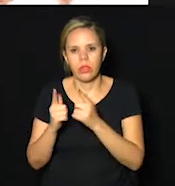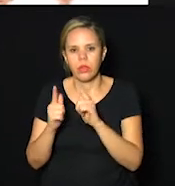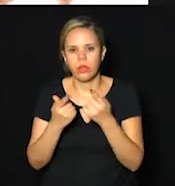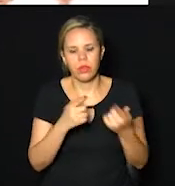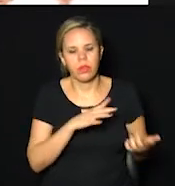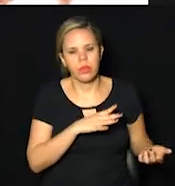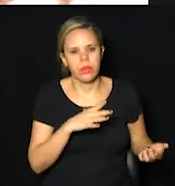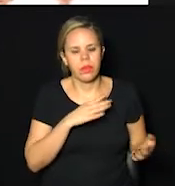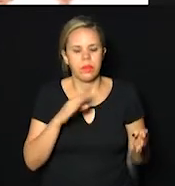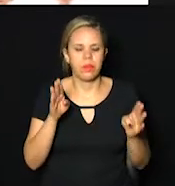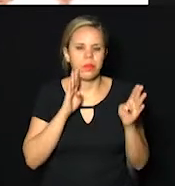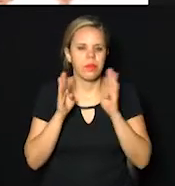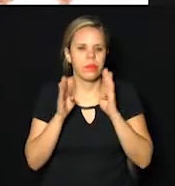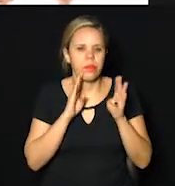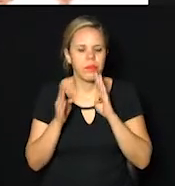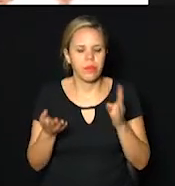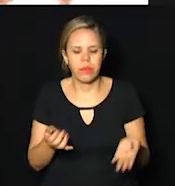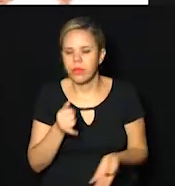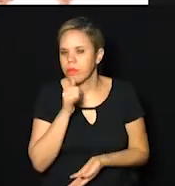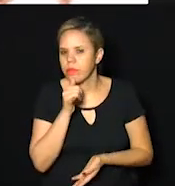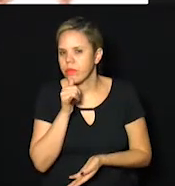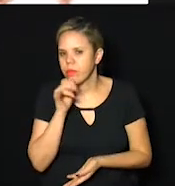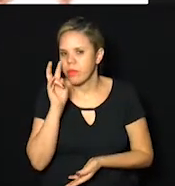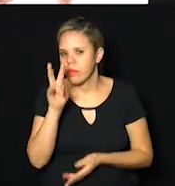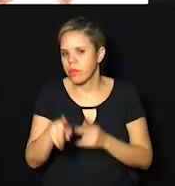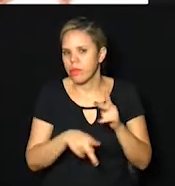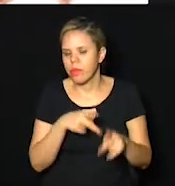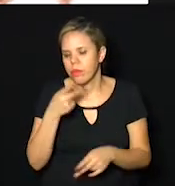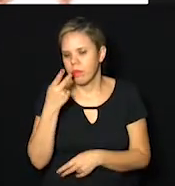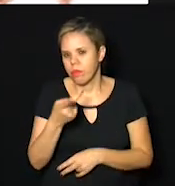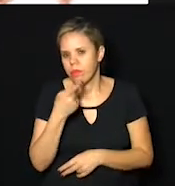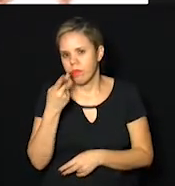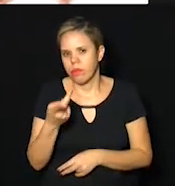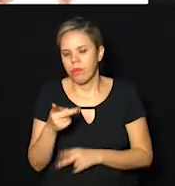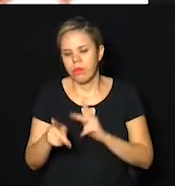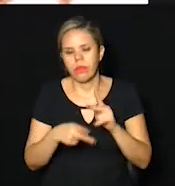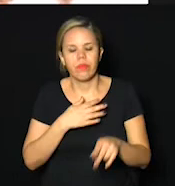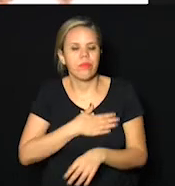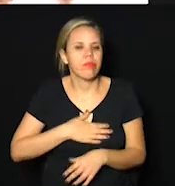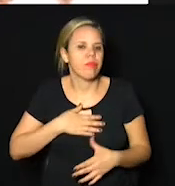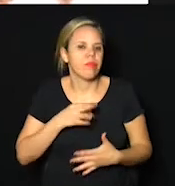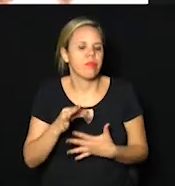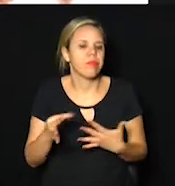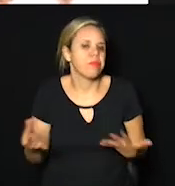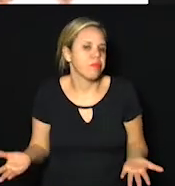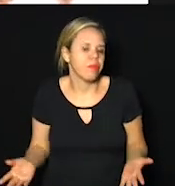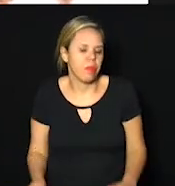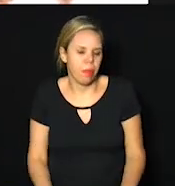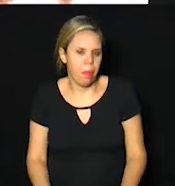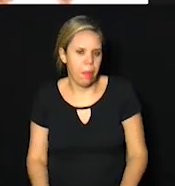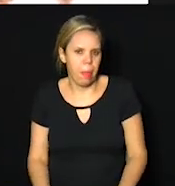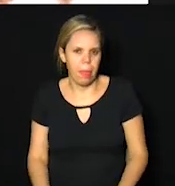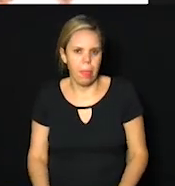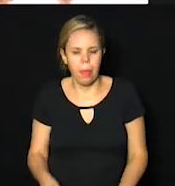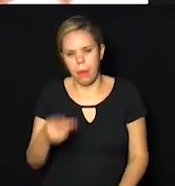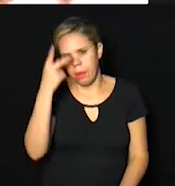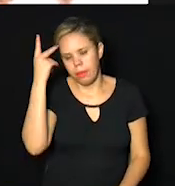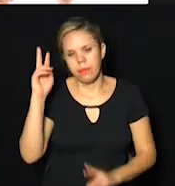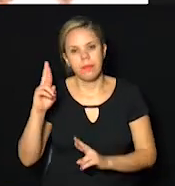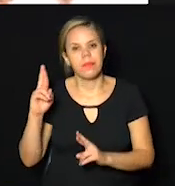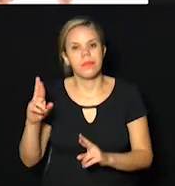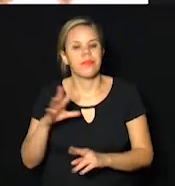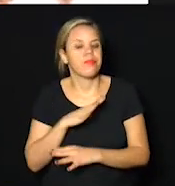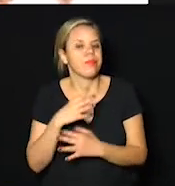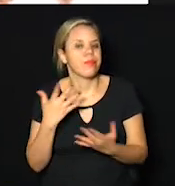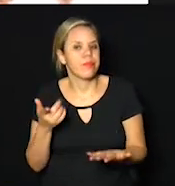no Facebook, por exemplo? Veja lá o que as pessoas estão falando, o que as pessoas gostam, o que as pessoas esperam da cidade. E aí